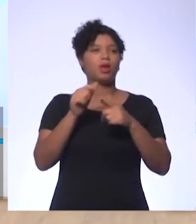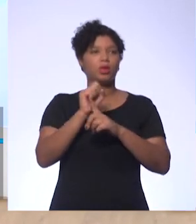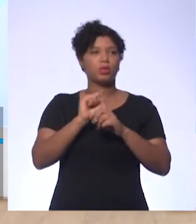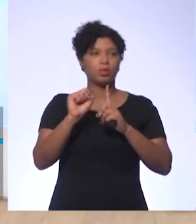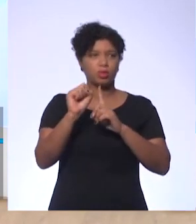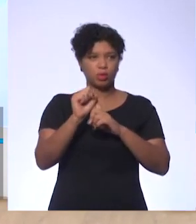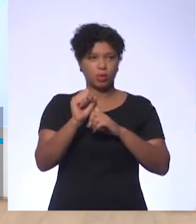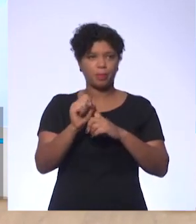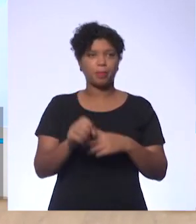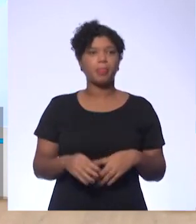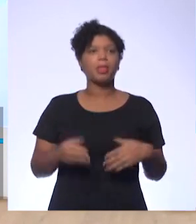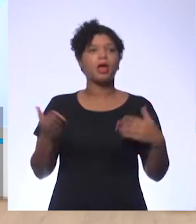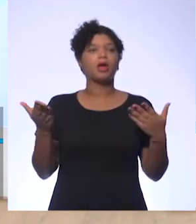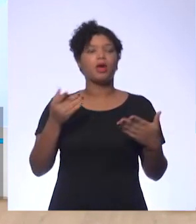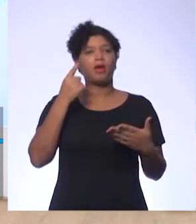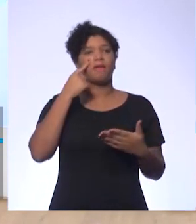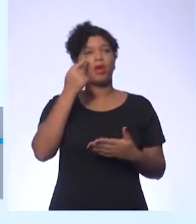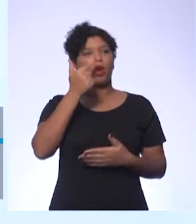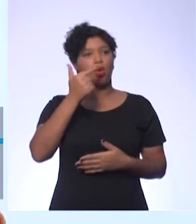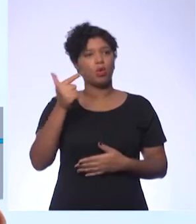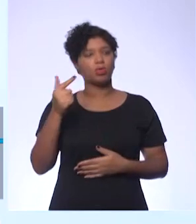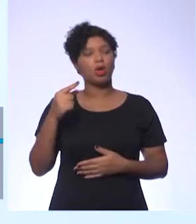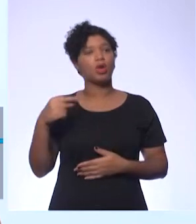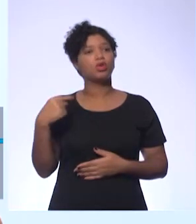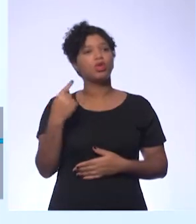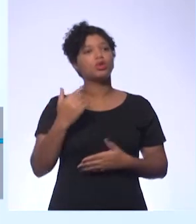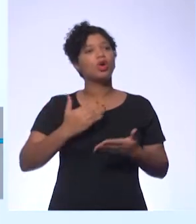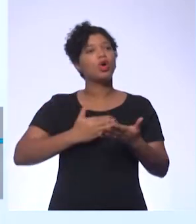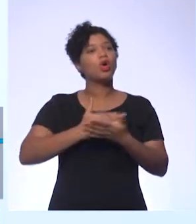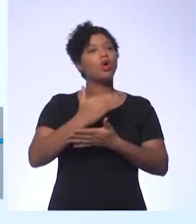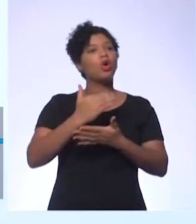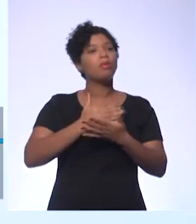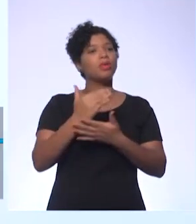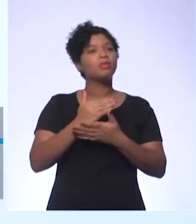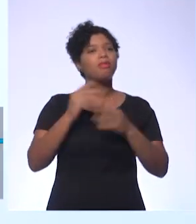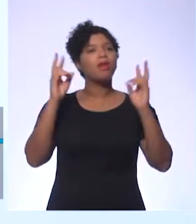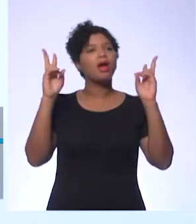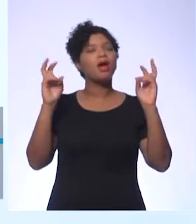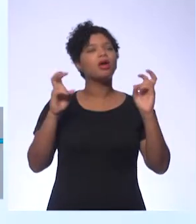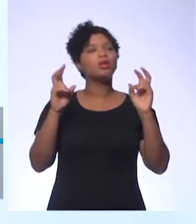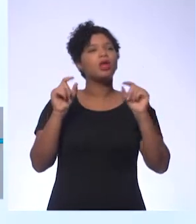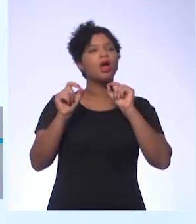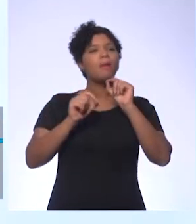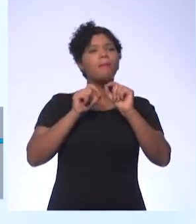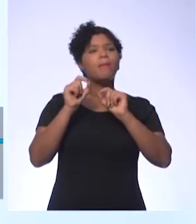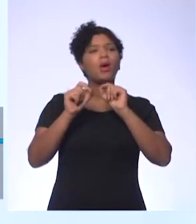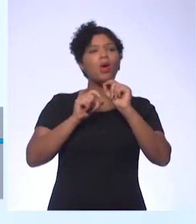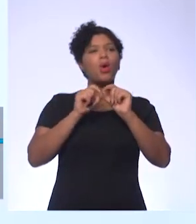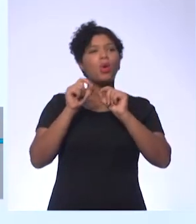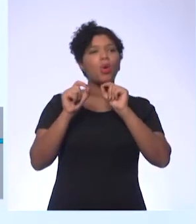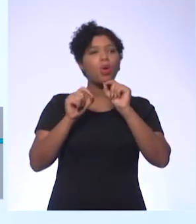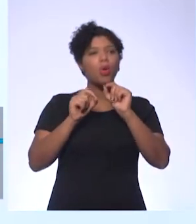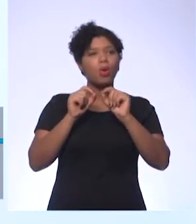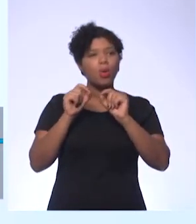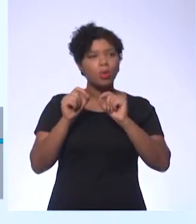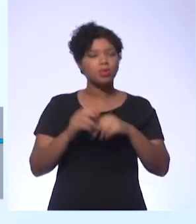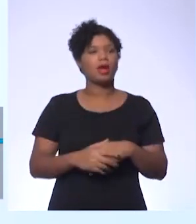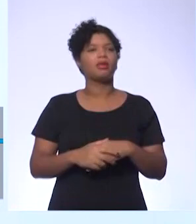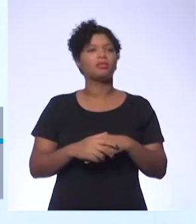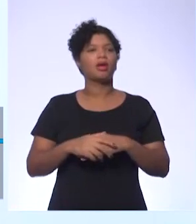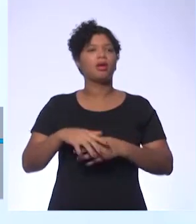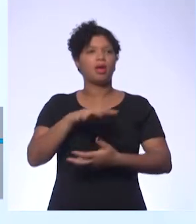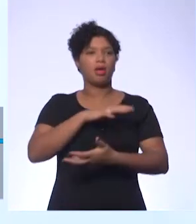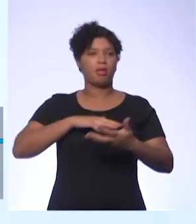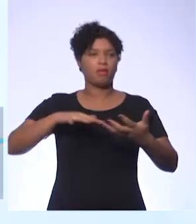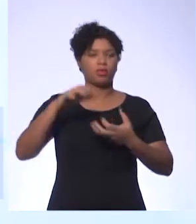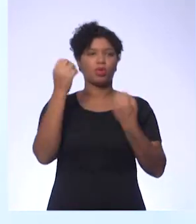passar a aula um pouquinho mais à frente, para a gente começar a falar de fato o que foi a Revolução Industrial. Então, nós preparamos para vocês um fichamento, está bem?